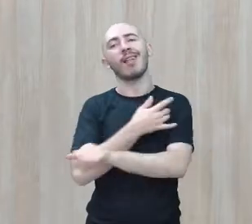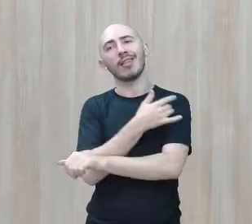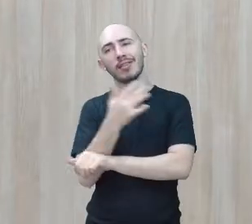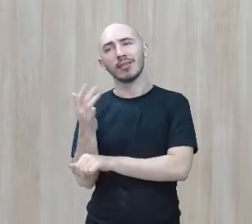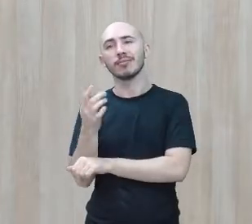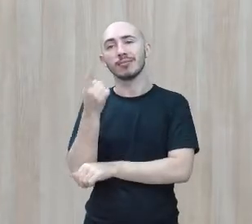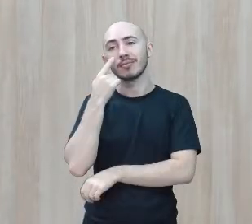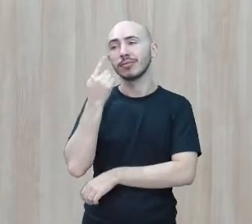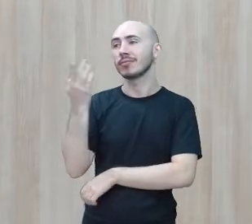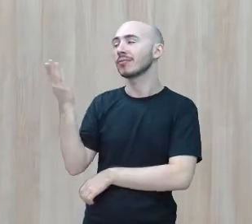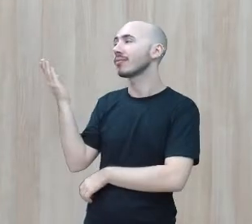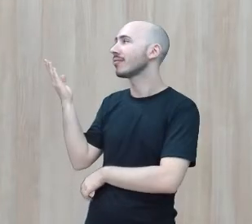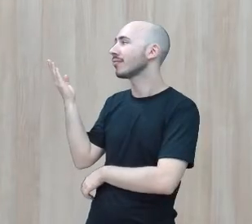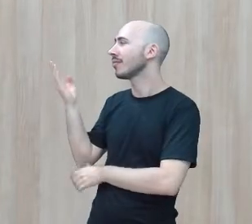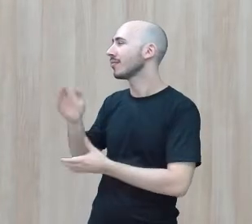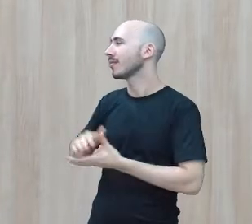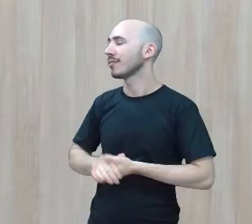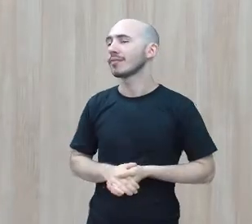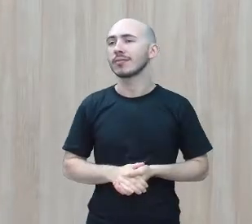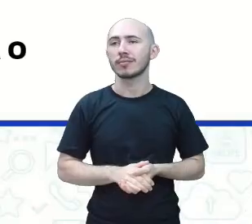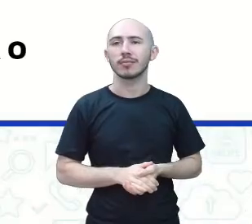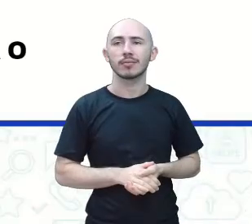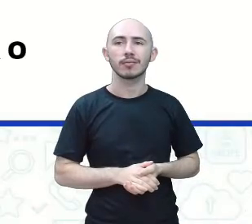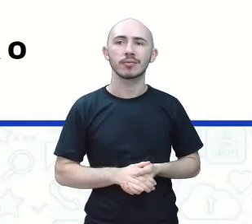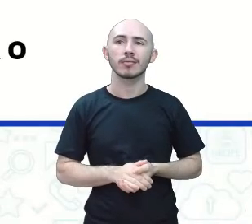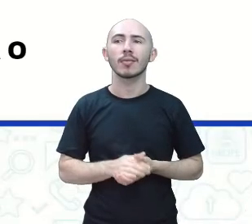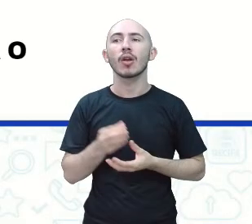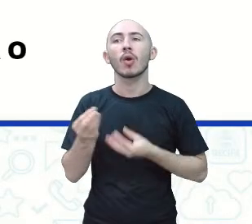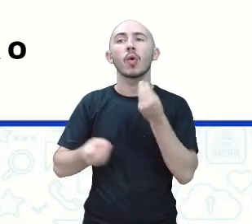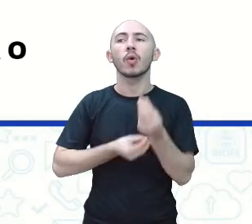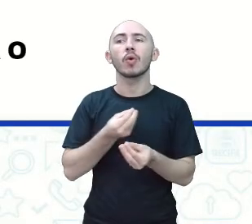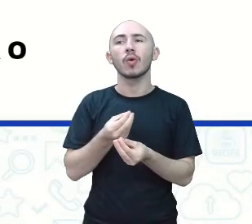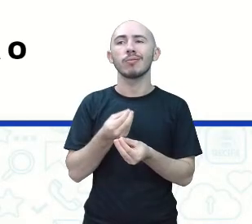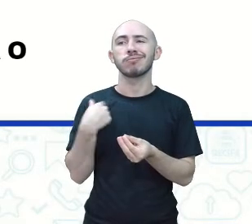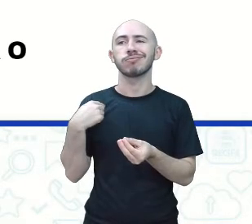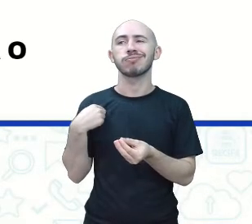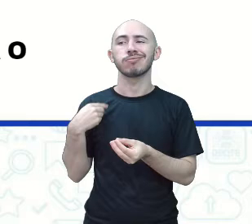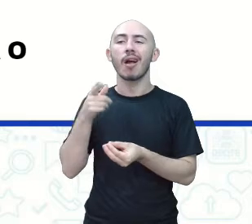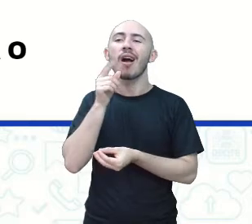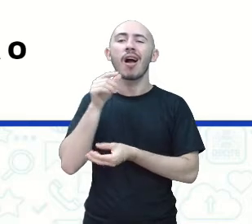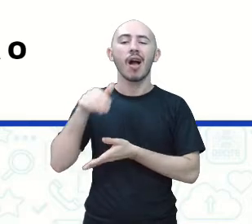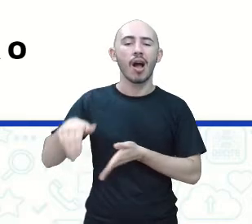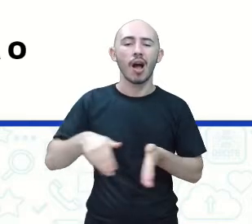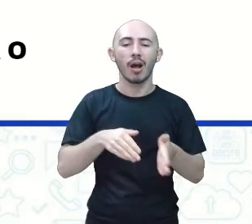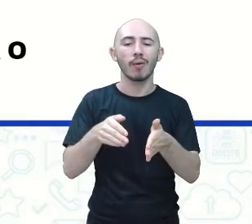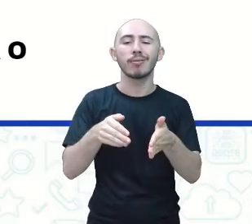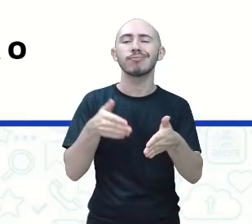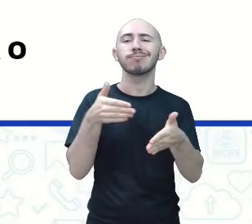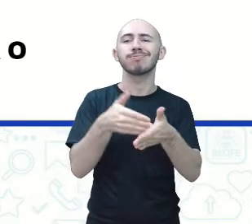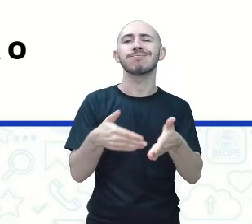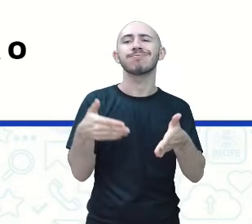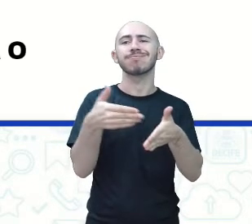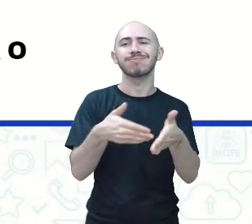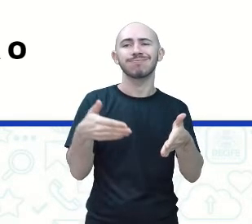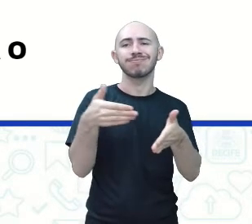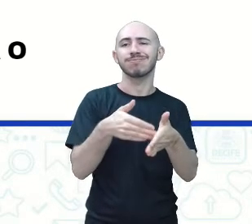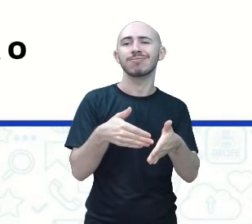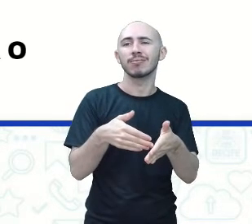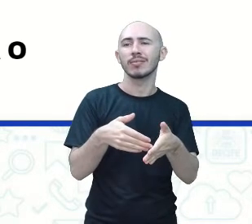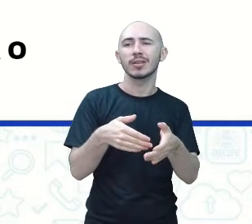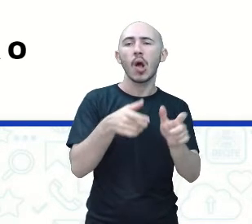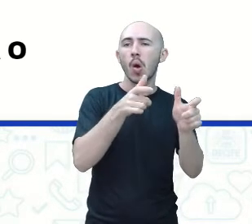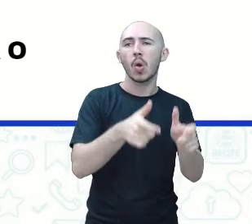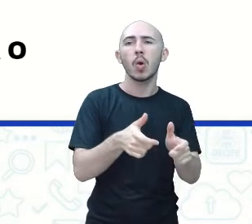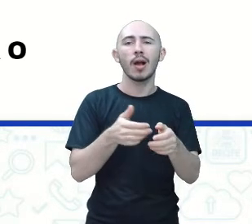gente tem mais? Outras consequências. Obstrução dos cursos de água, como aquele que a gente viu. Se a água não encontrou espaço